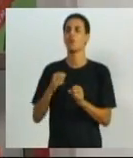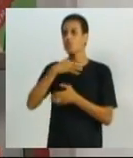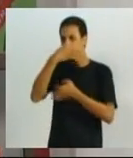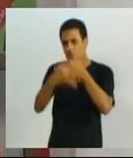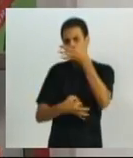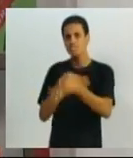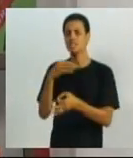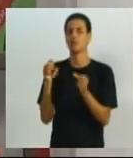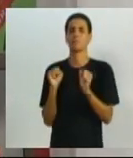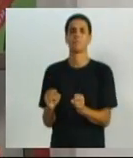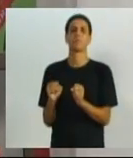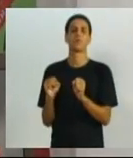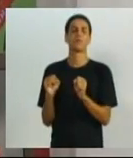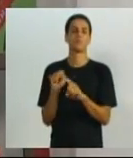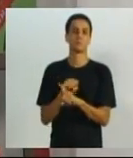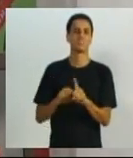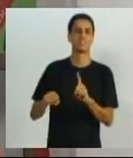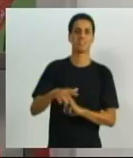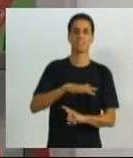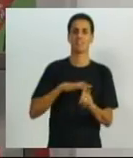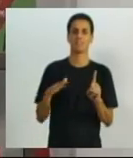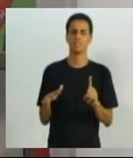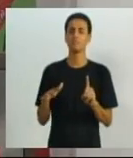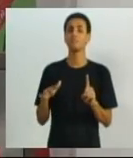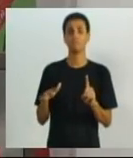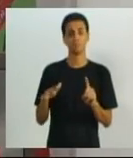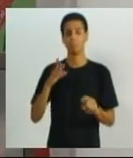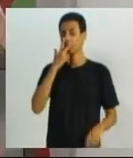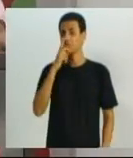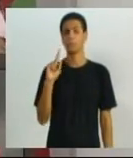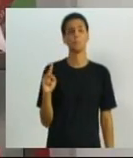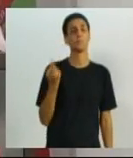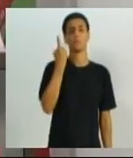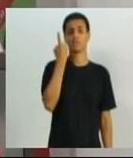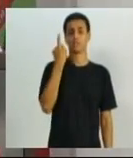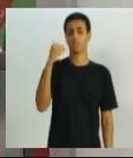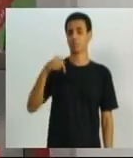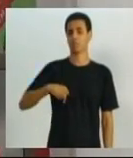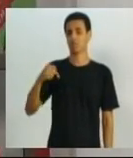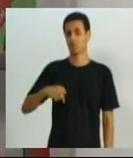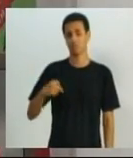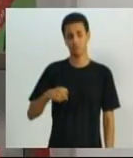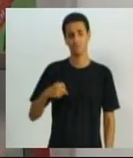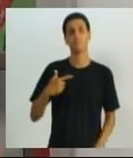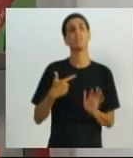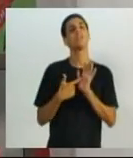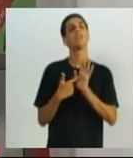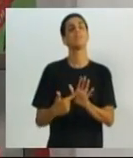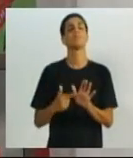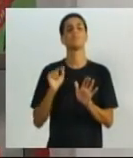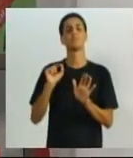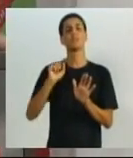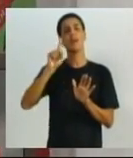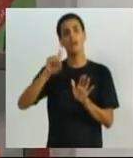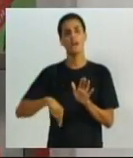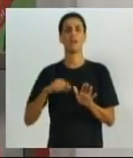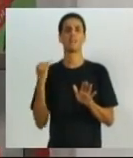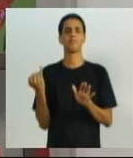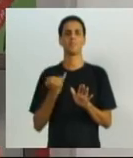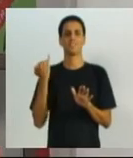da sociedade. Isso, para mim, é um caso único nessa legislatura e é uma demonstração do quão importante